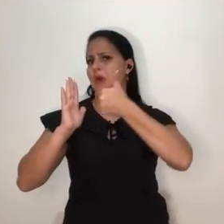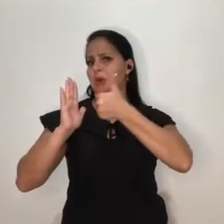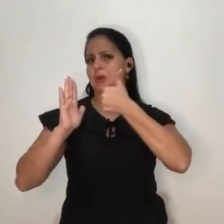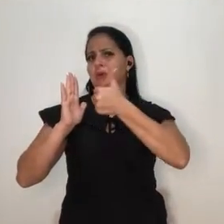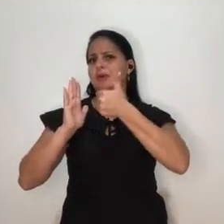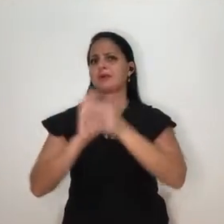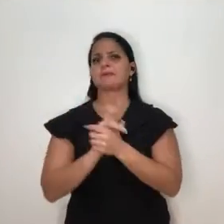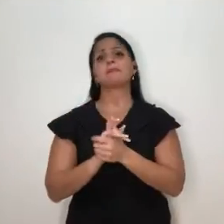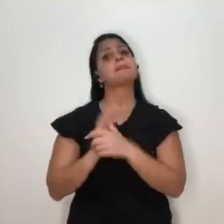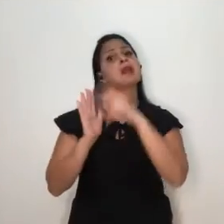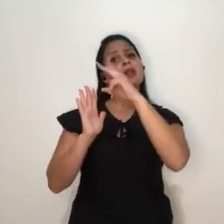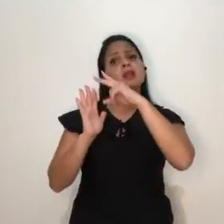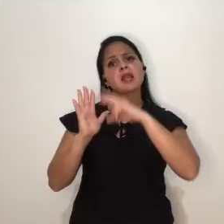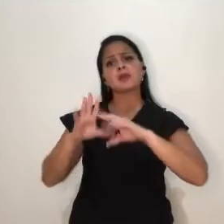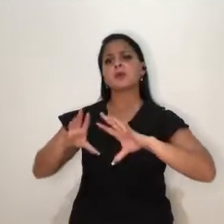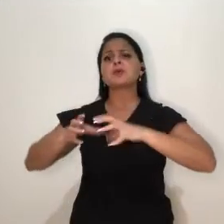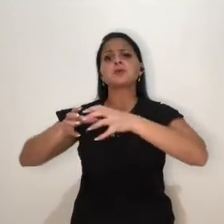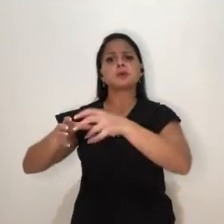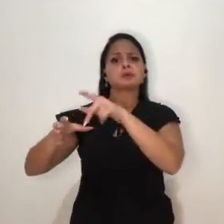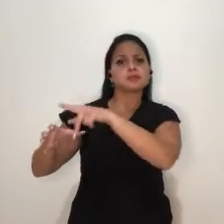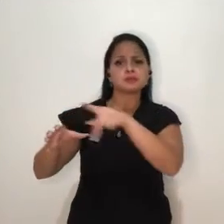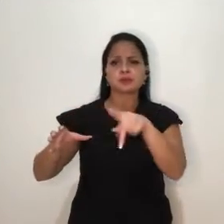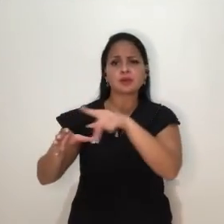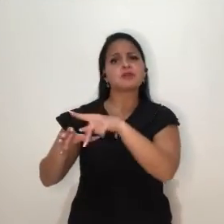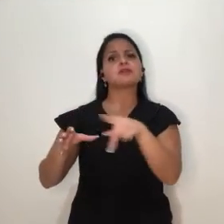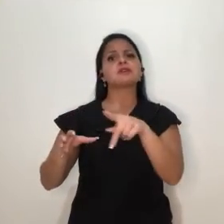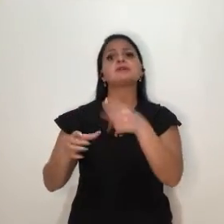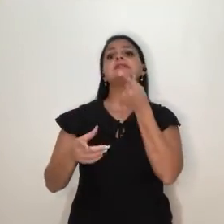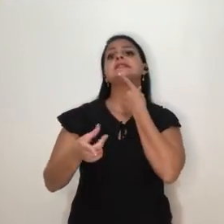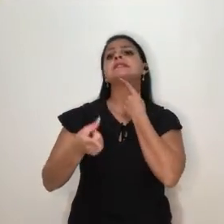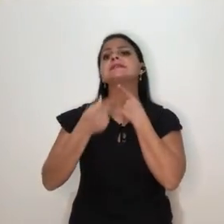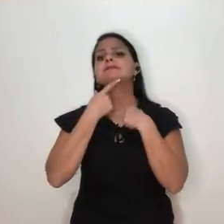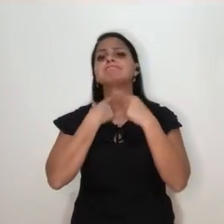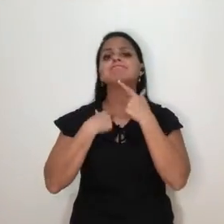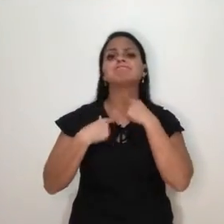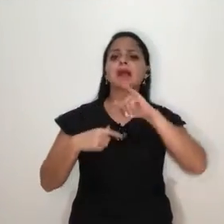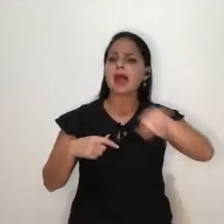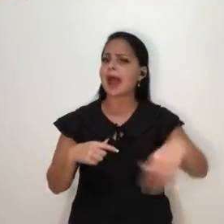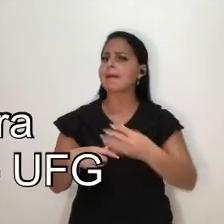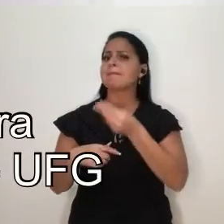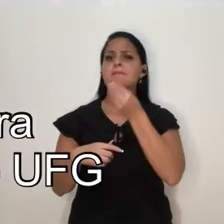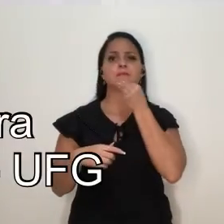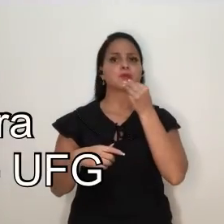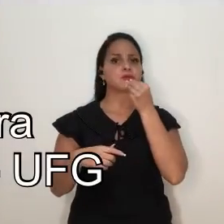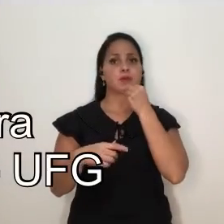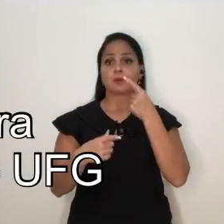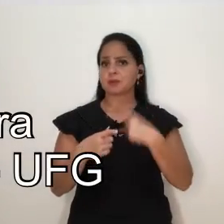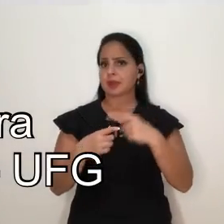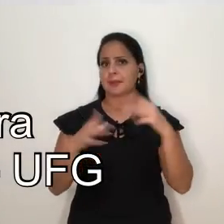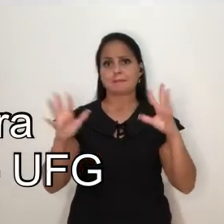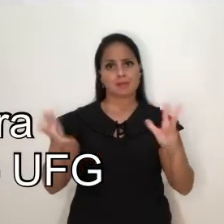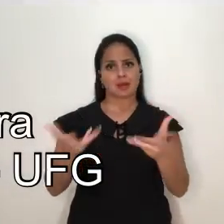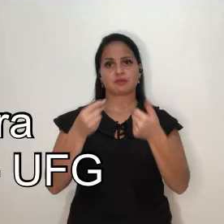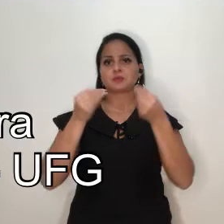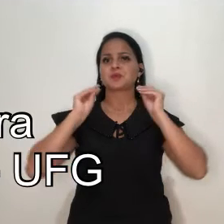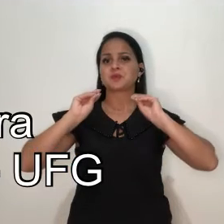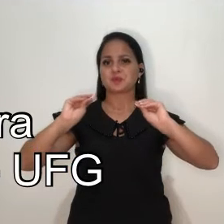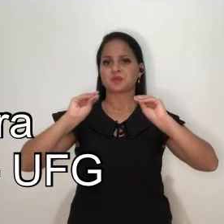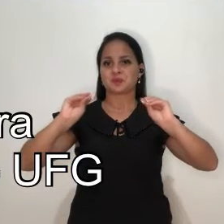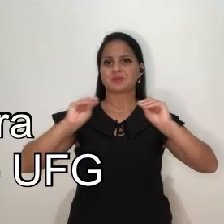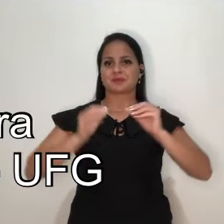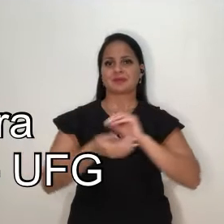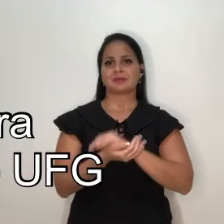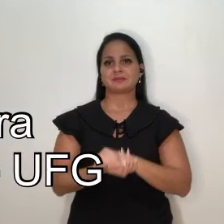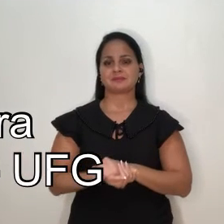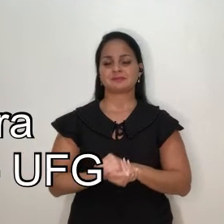gente. Aproveitem enquanto estão lá, porque vale muito a pena. Um beijo! Meu nome é Kiara Xavier de Oliveira e eu